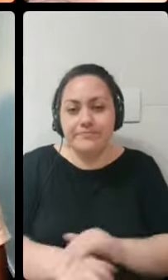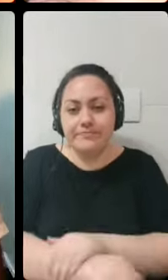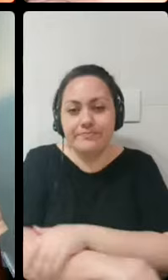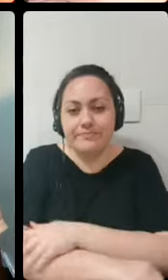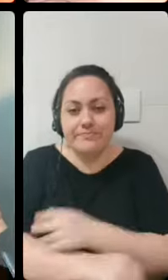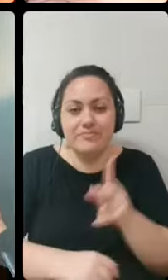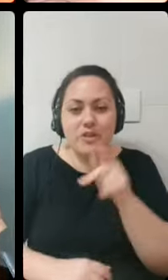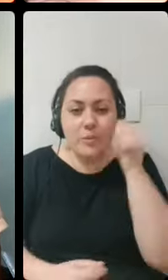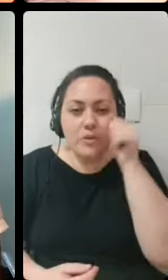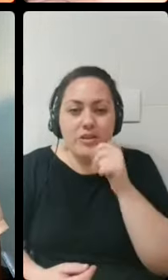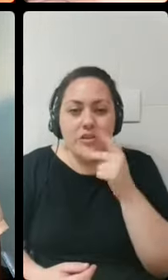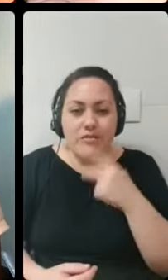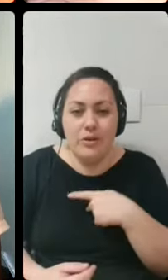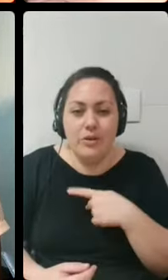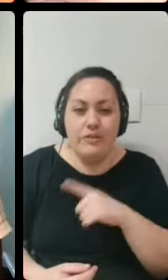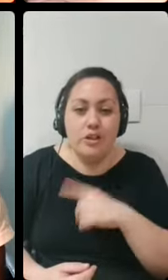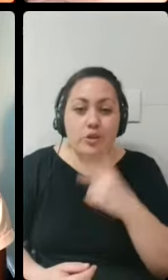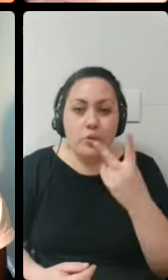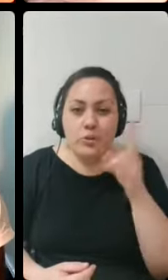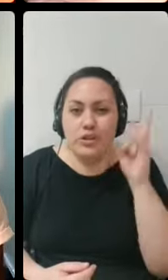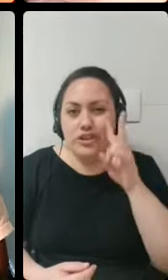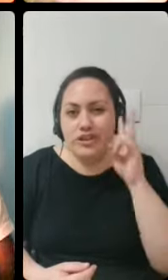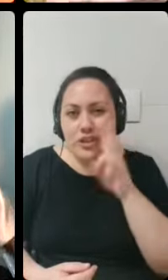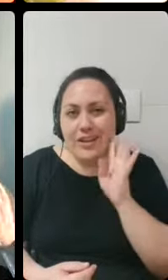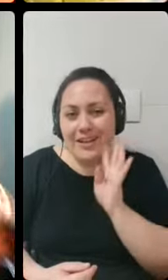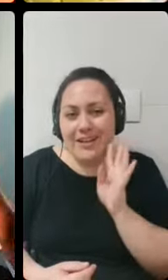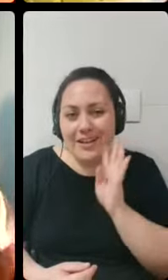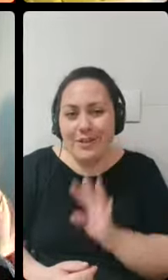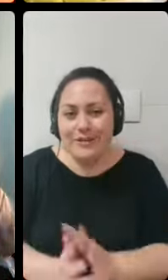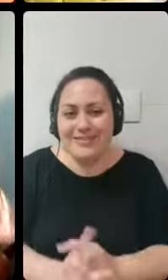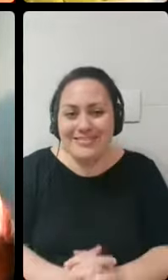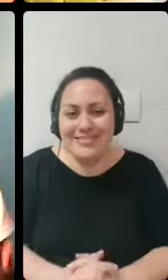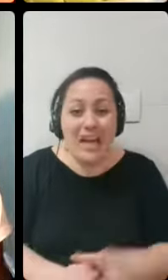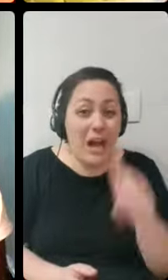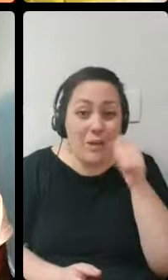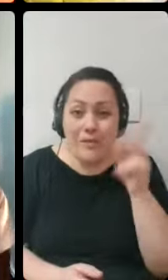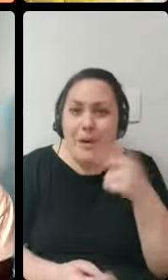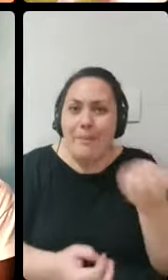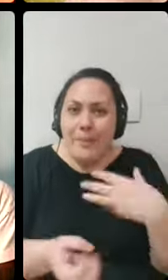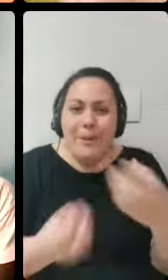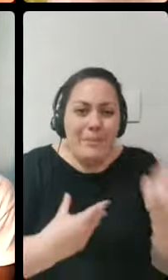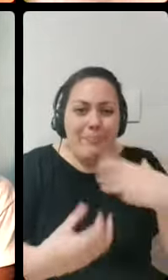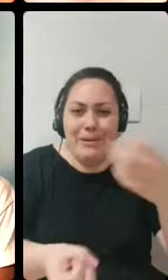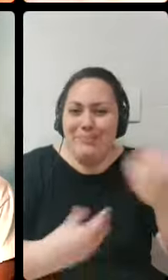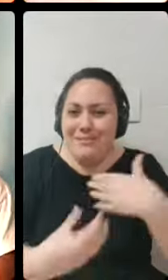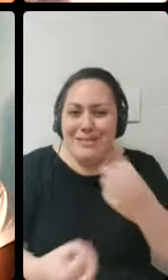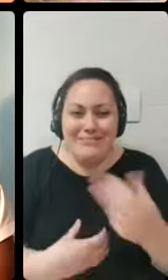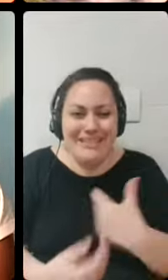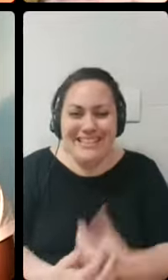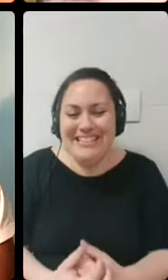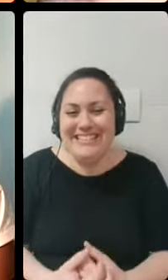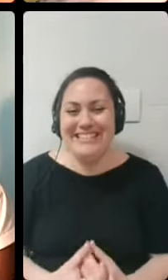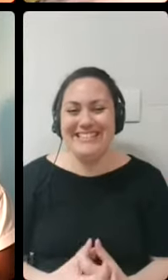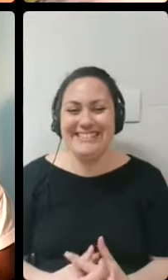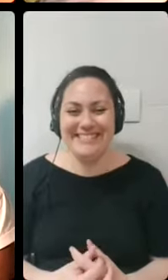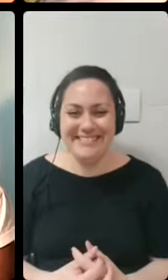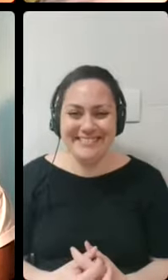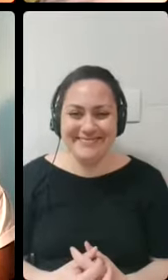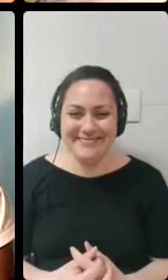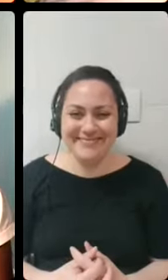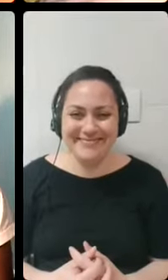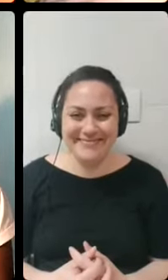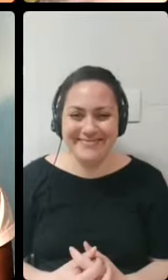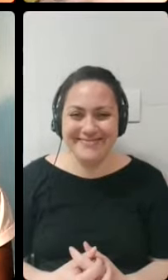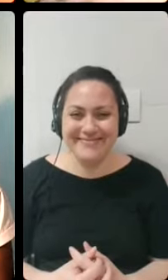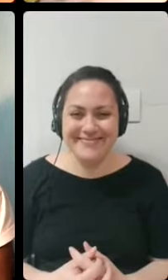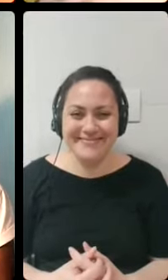ela trouxe duas histórias bem legais. Eu vou aproveitar dele mandar a história ali. Né? Dos agentes